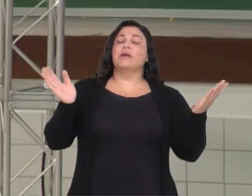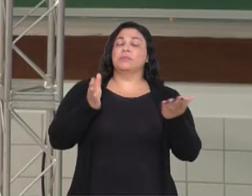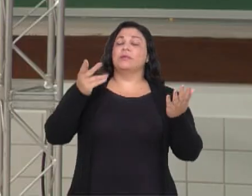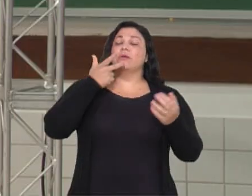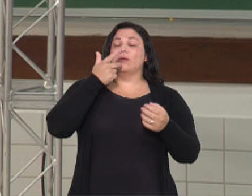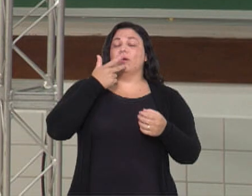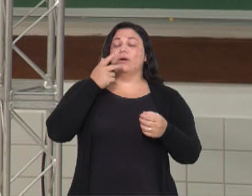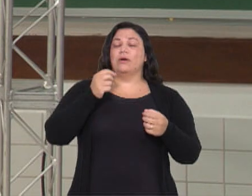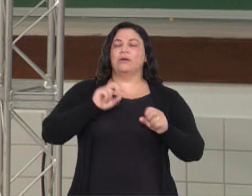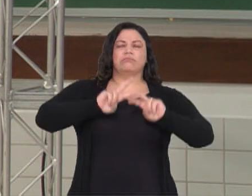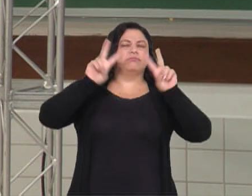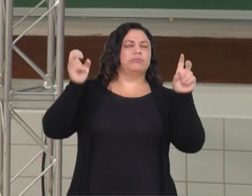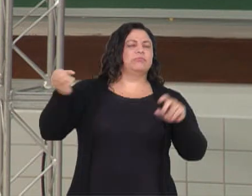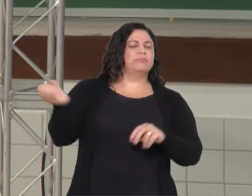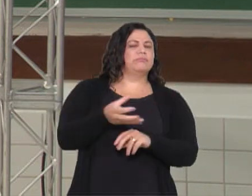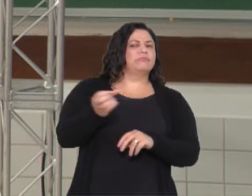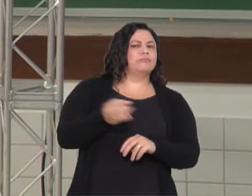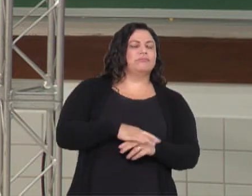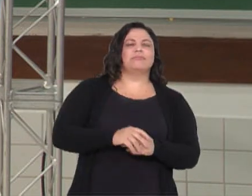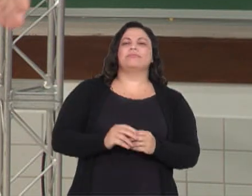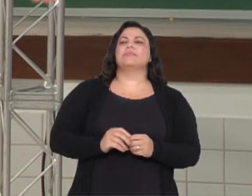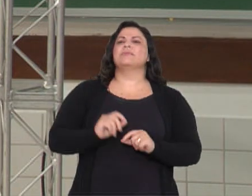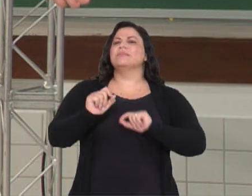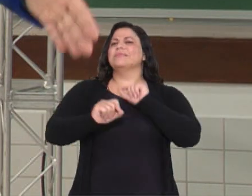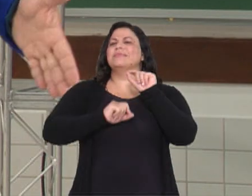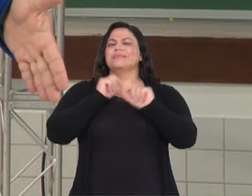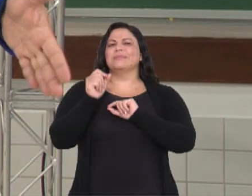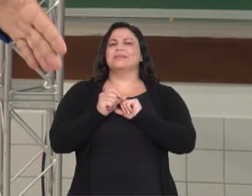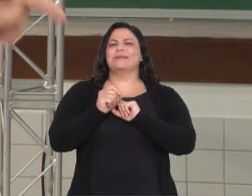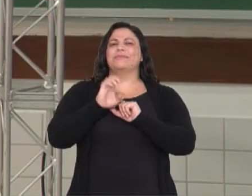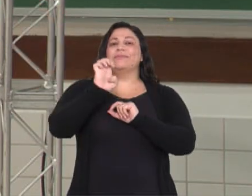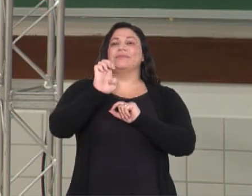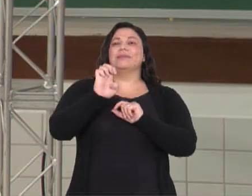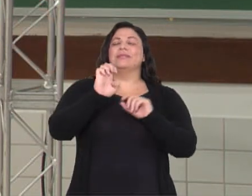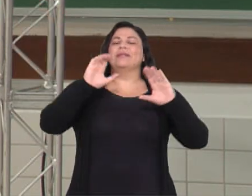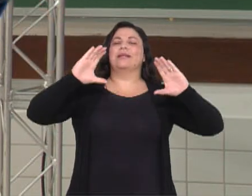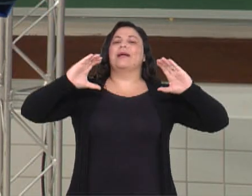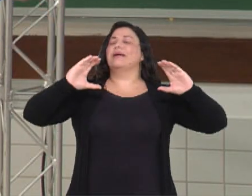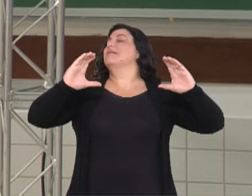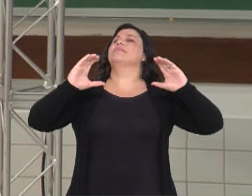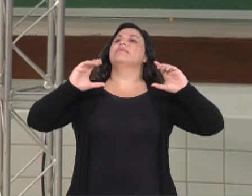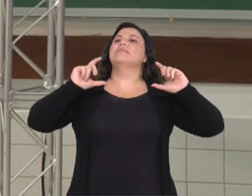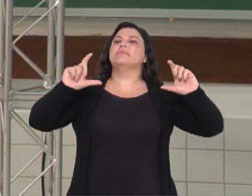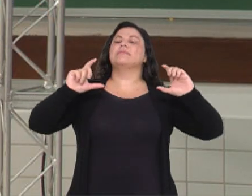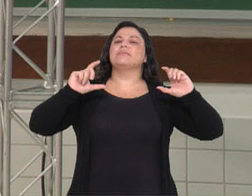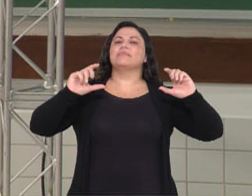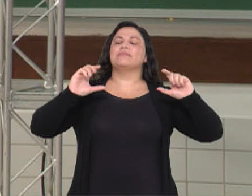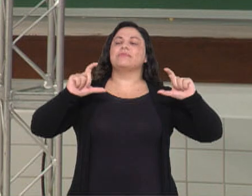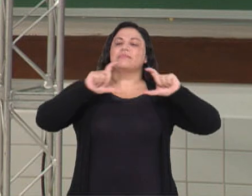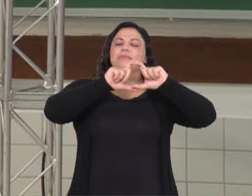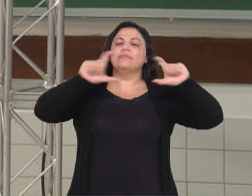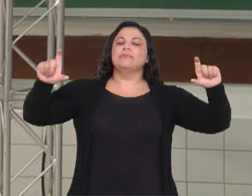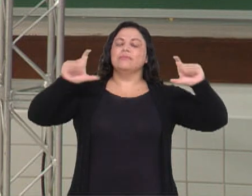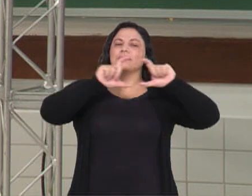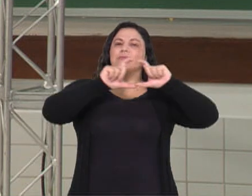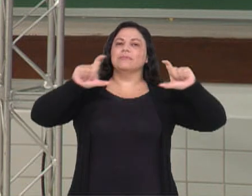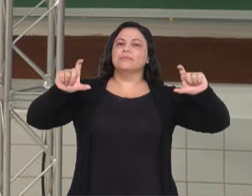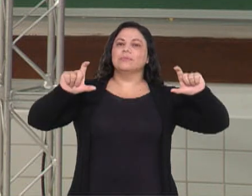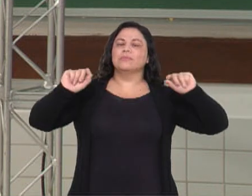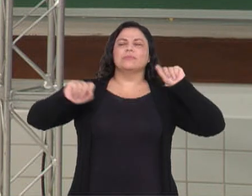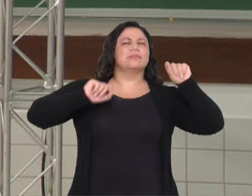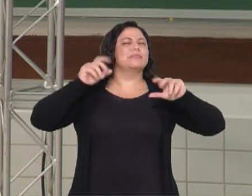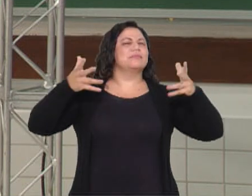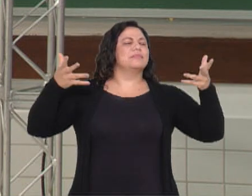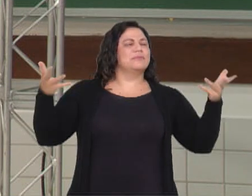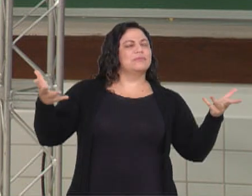a novidade. Equação reduzida da reta. Opa, da circunferência, professor, da reta, o professor João Vitor falou, né? É verdade,